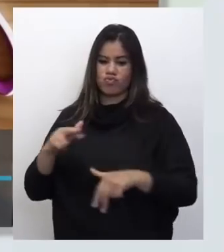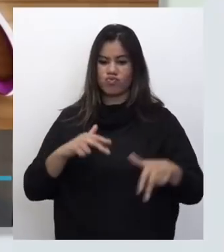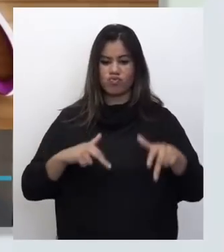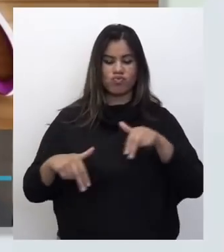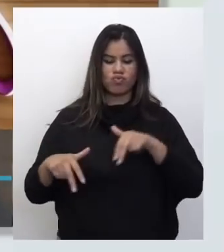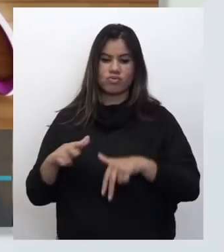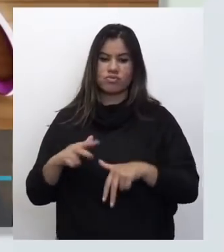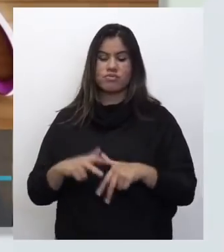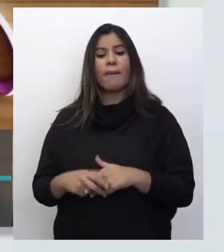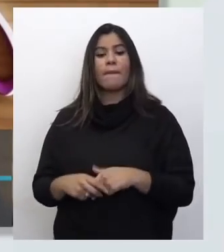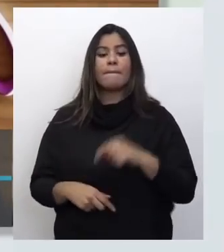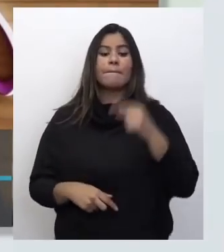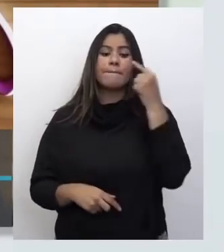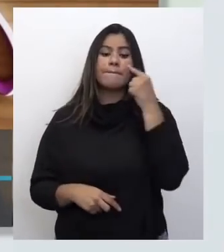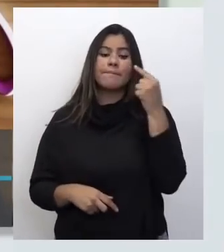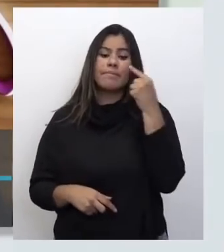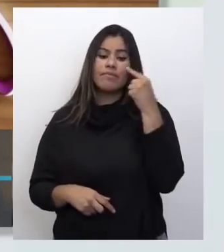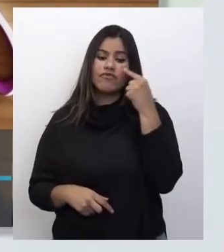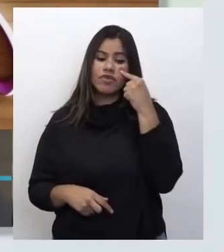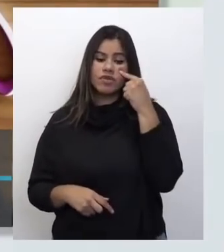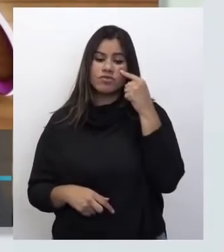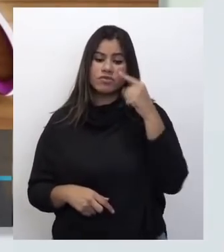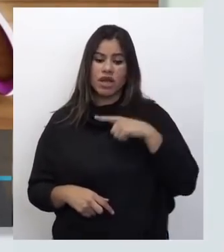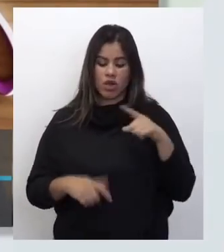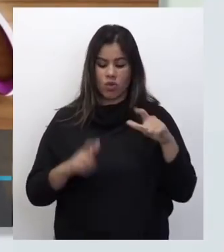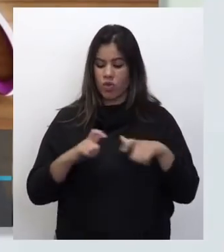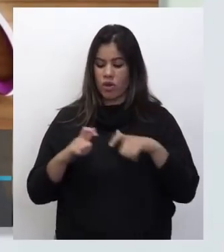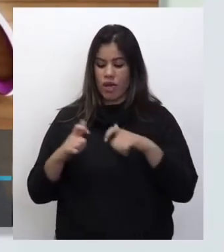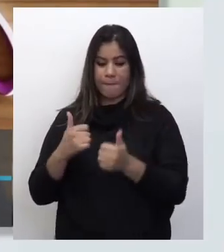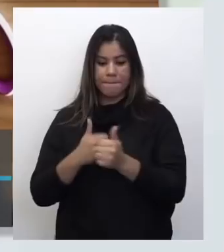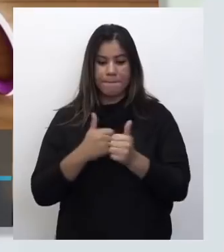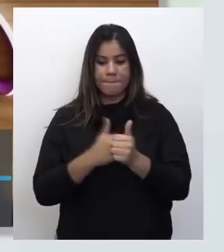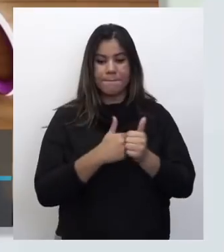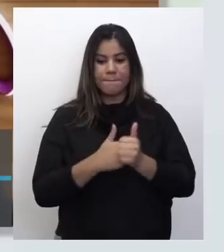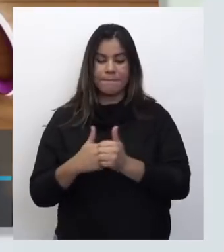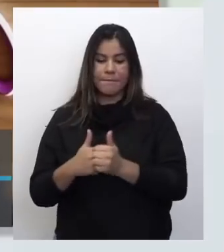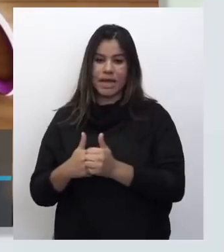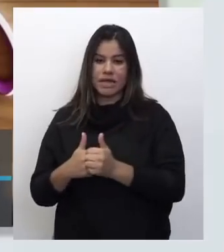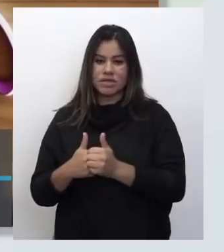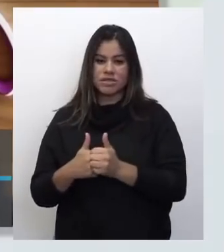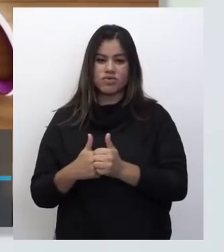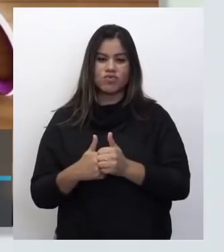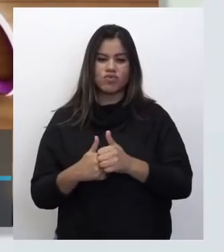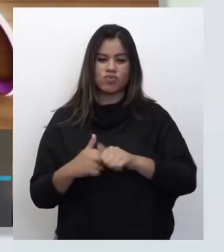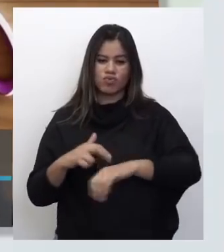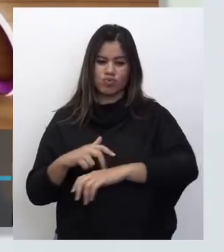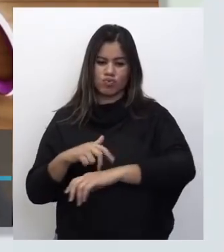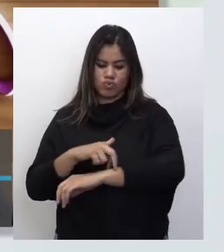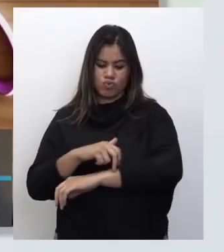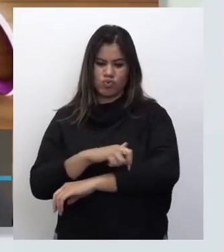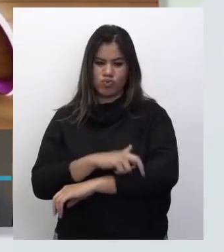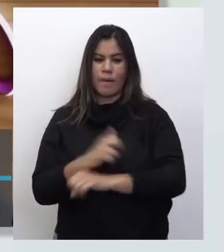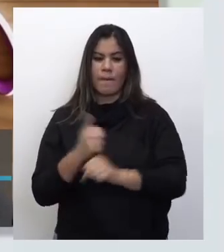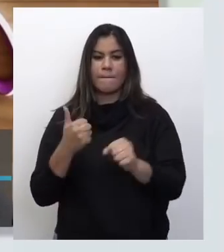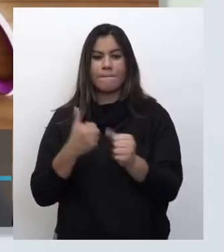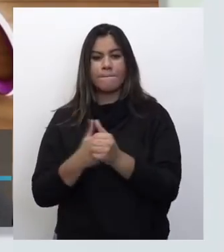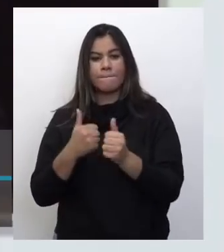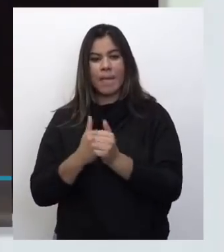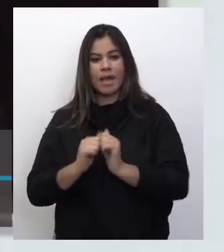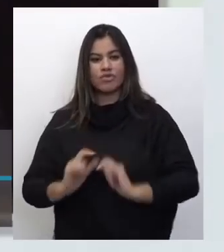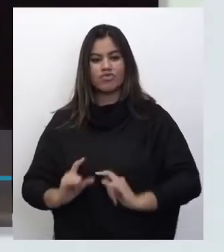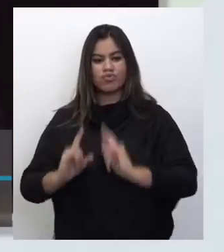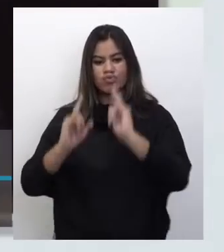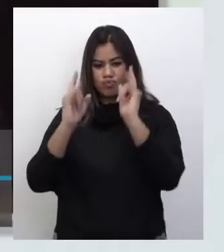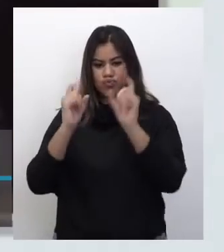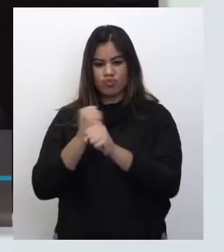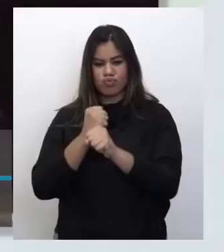perceberam que às vezes onde tem lugares perto de na calçada, mais perto de alguma construção, que são lugares que a